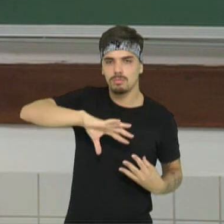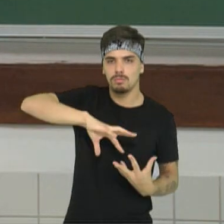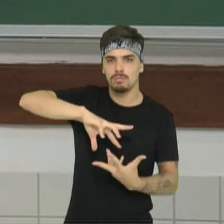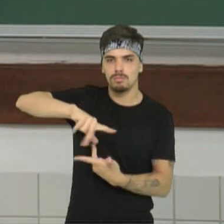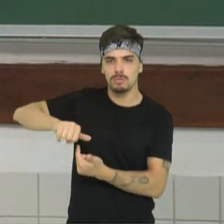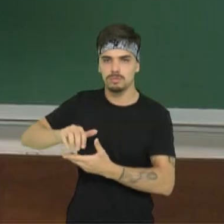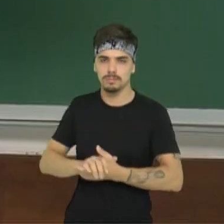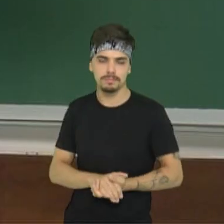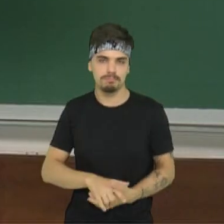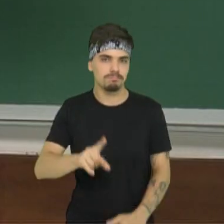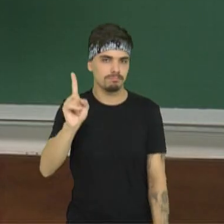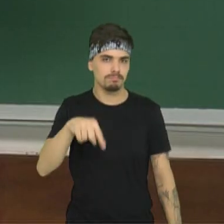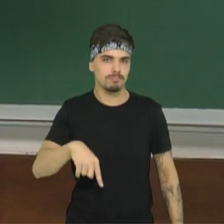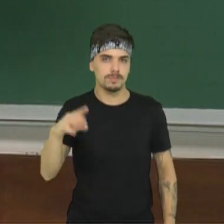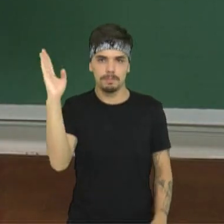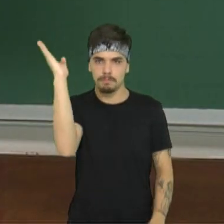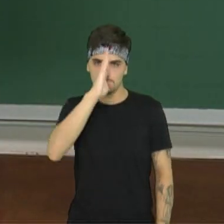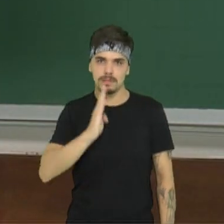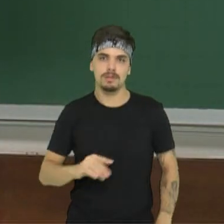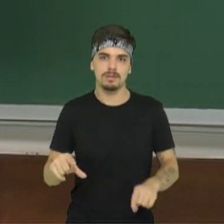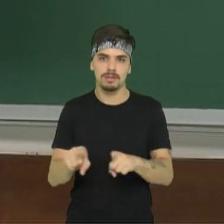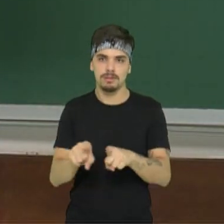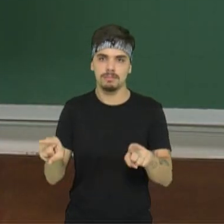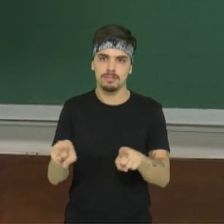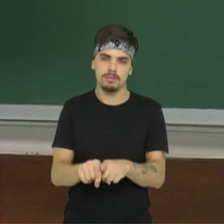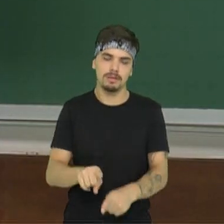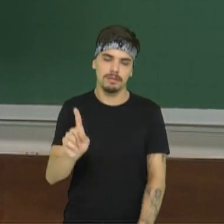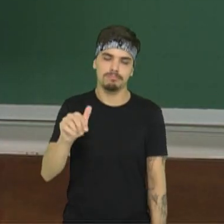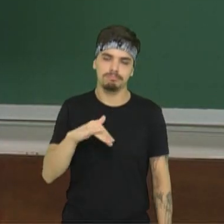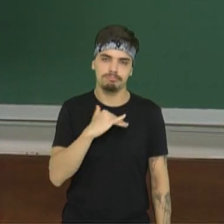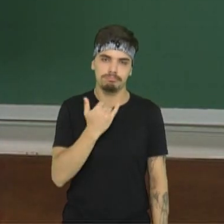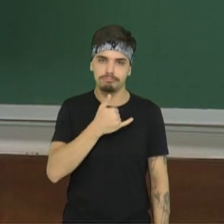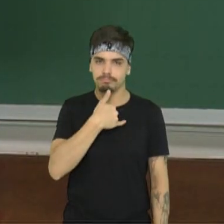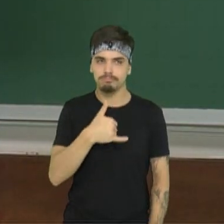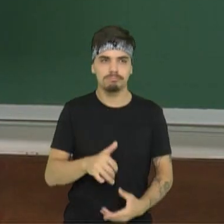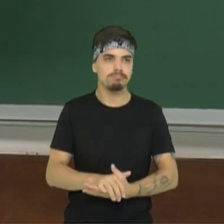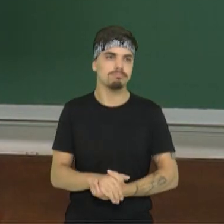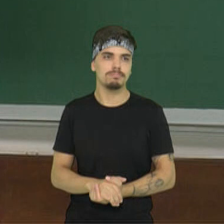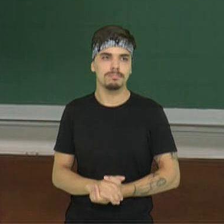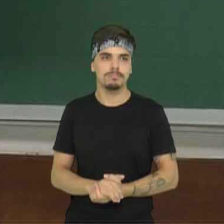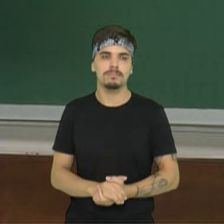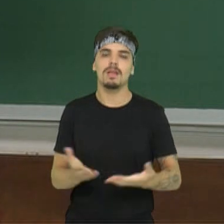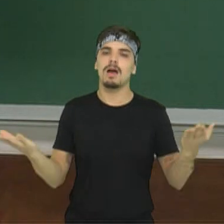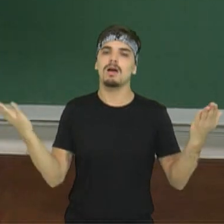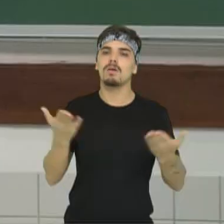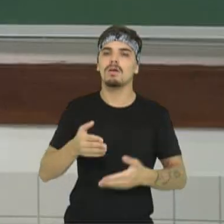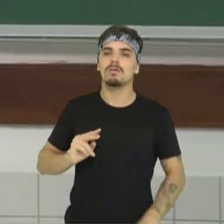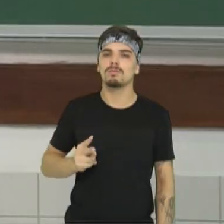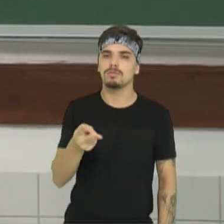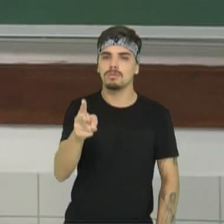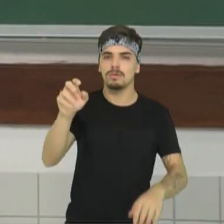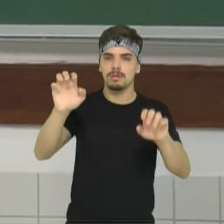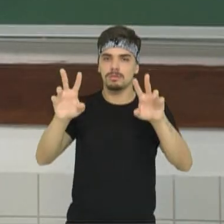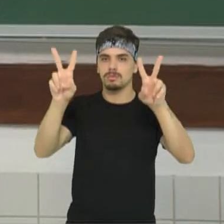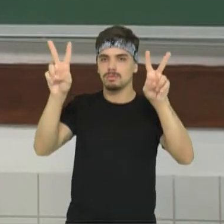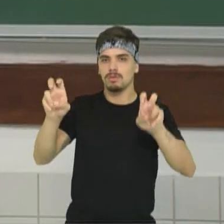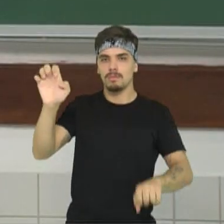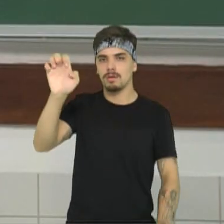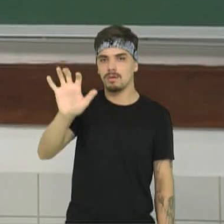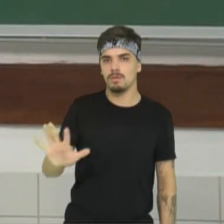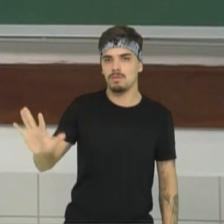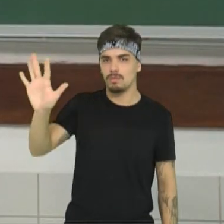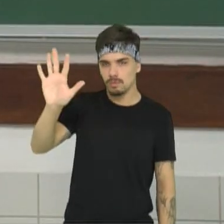afora aí e é um brasileiro. Infelizmente, ele faleceu. A gente vai continuar falando da Europa, né?